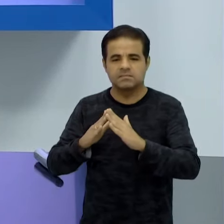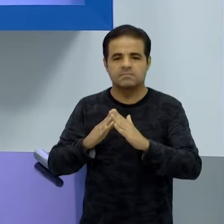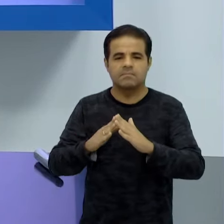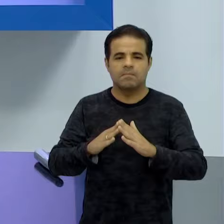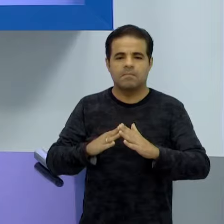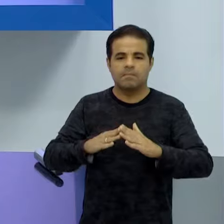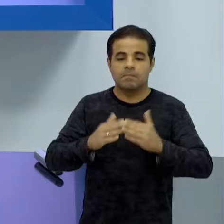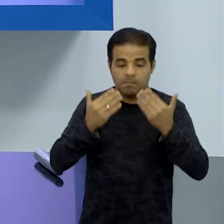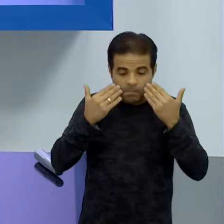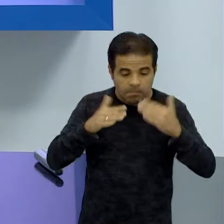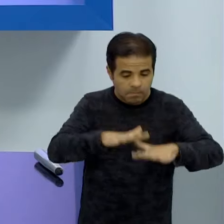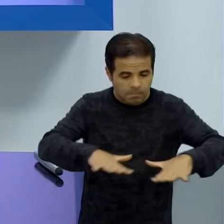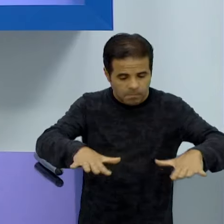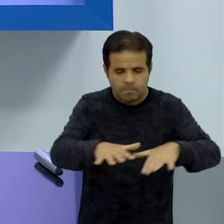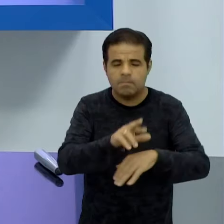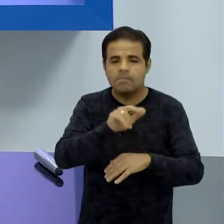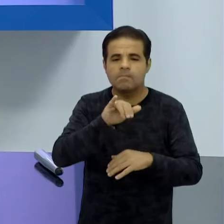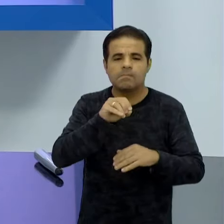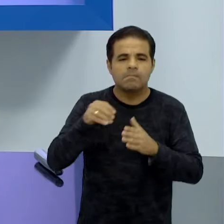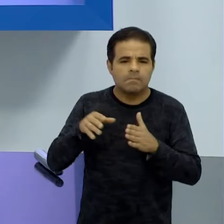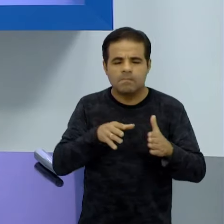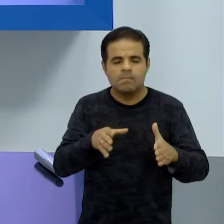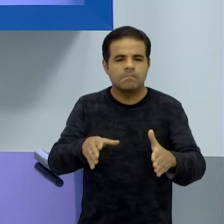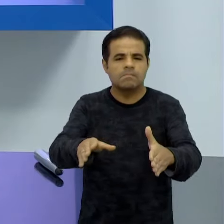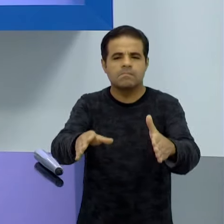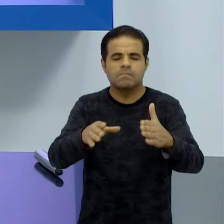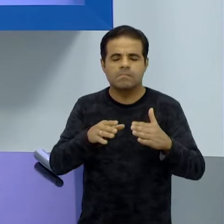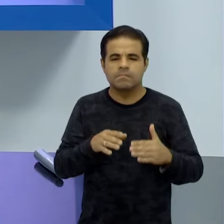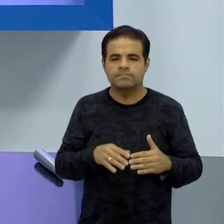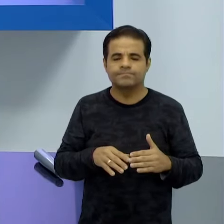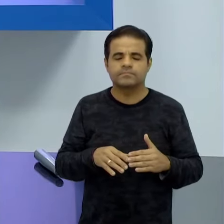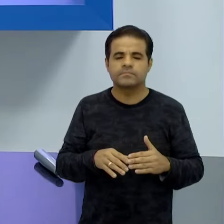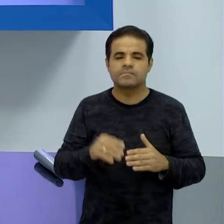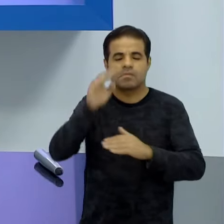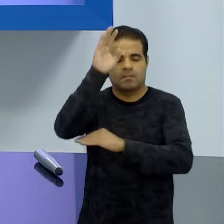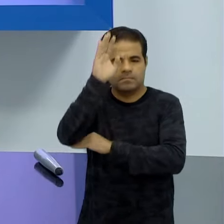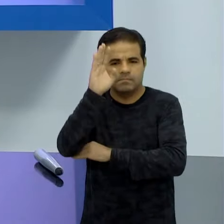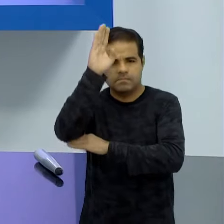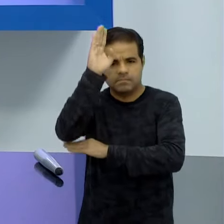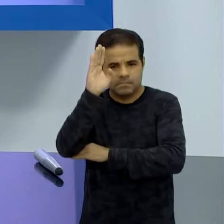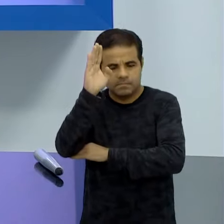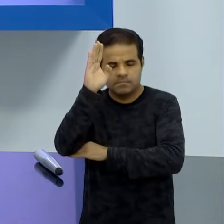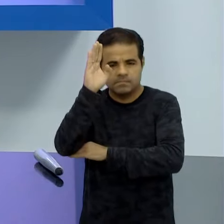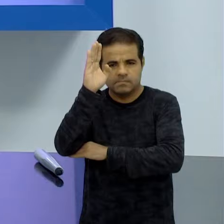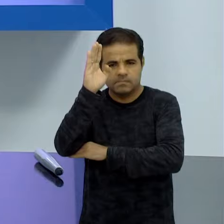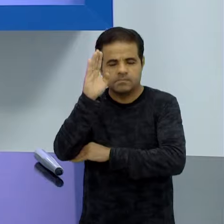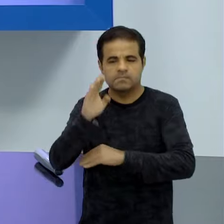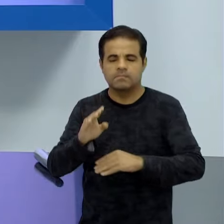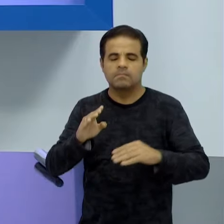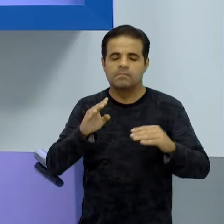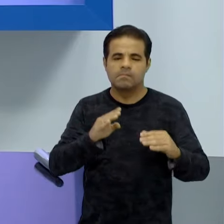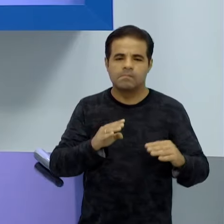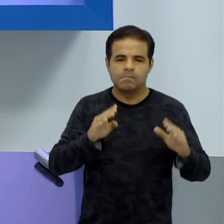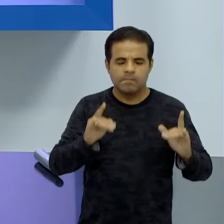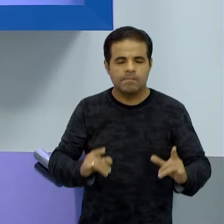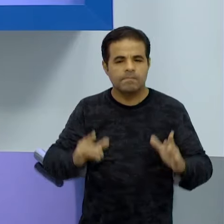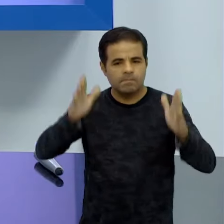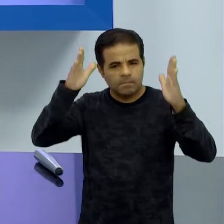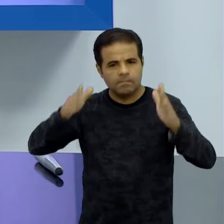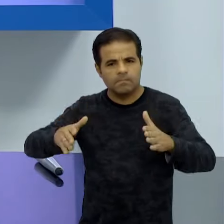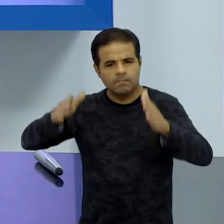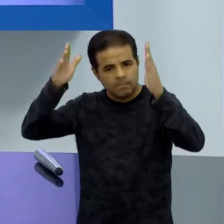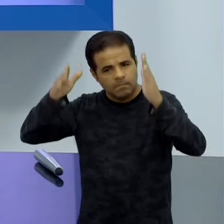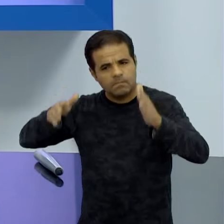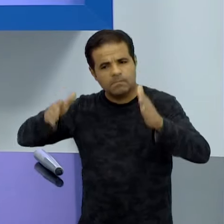normalmente na beira de rios e elas são feitas em madeira, né? E elas têm colunas que